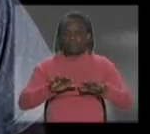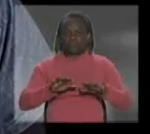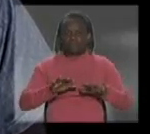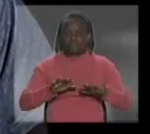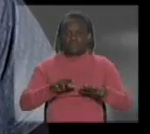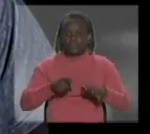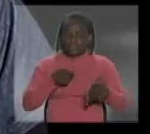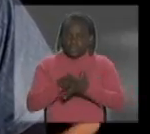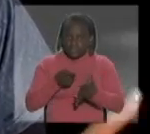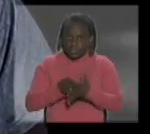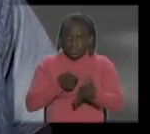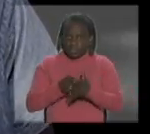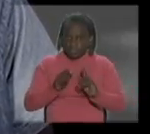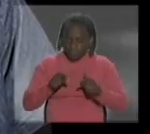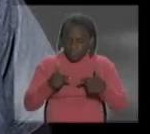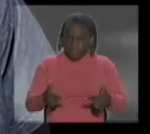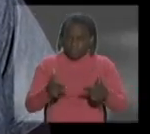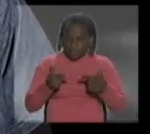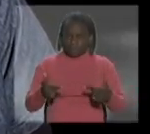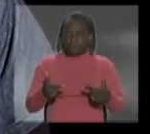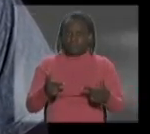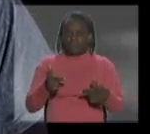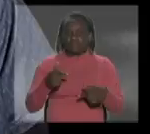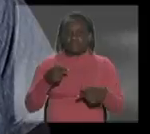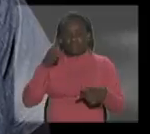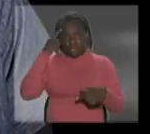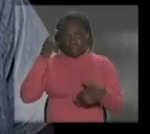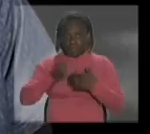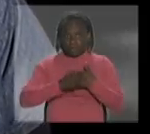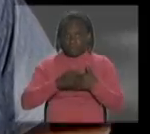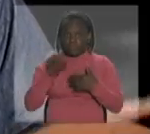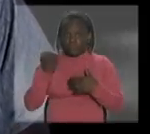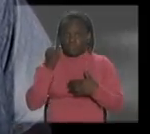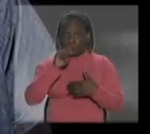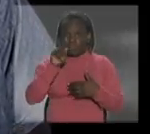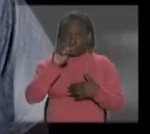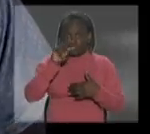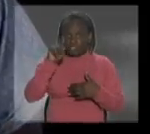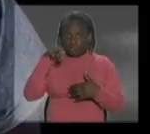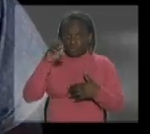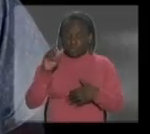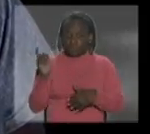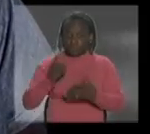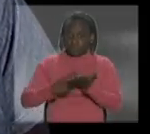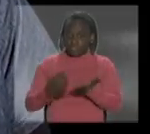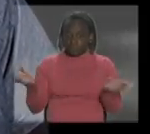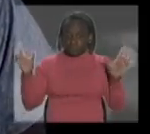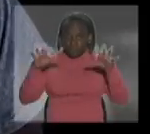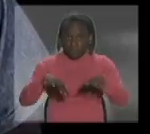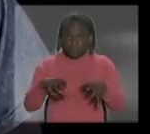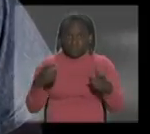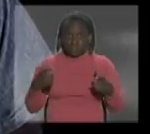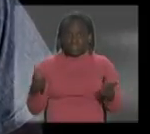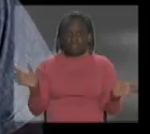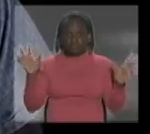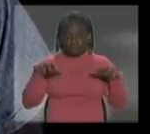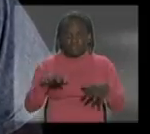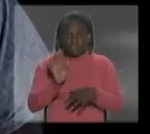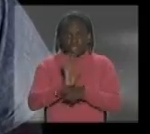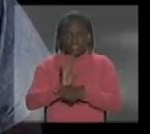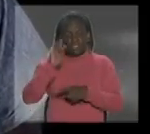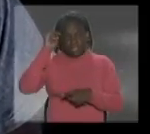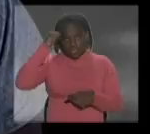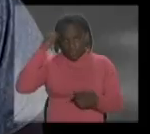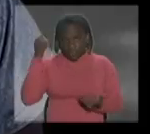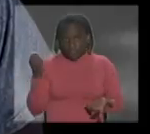da militância, no sentido de se a gente pensar no papel fundamental do Zósimo e dos encontros, e desses lugares do encontro do cinema negro